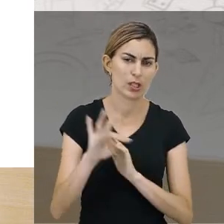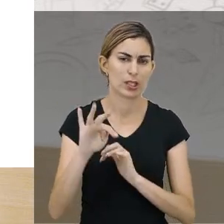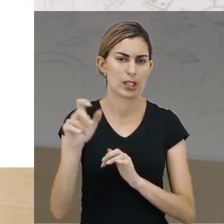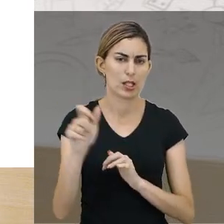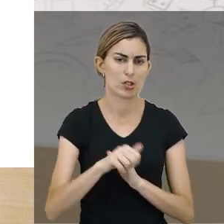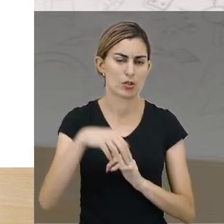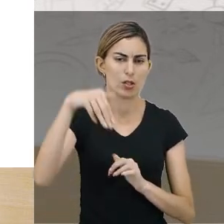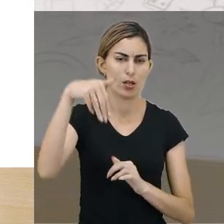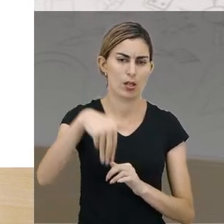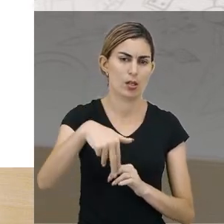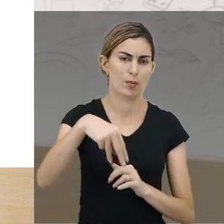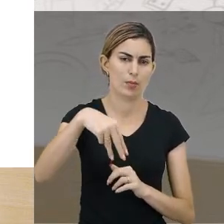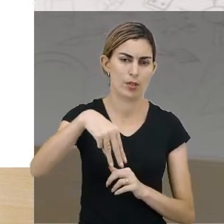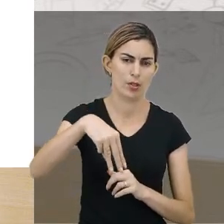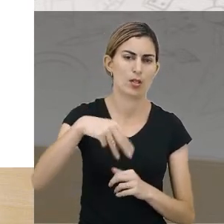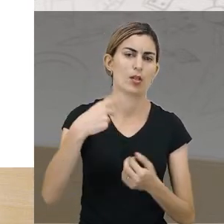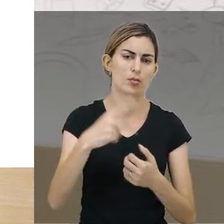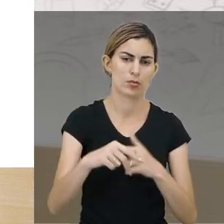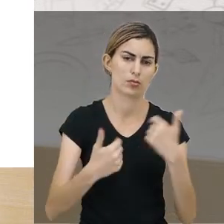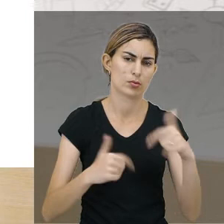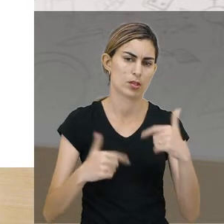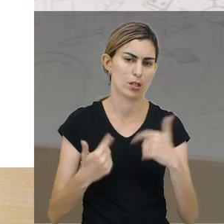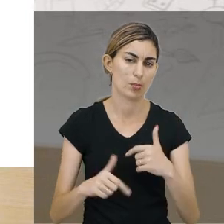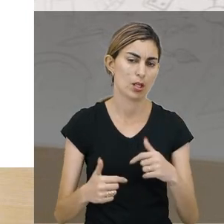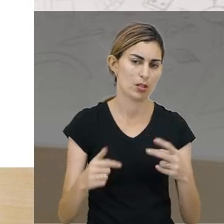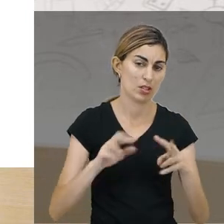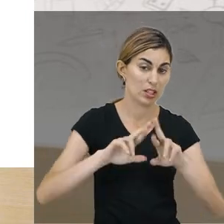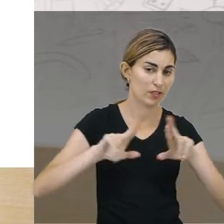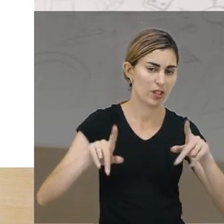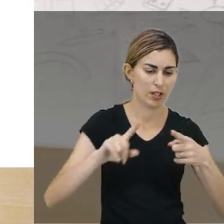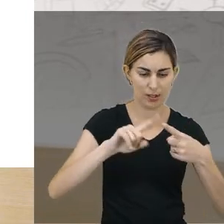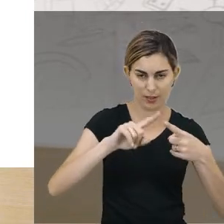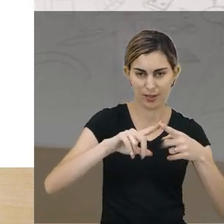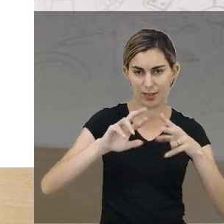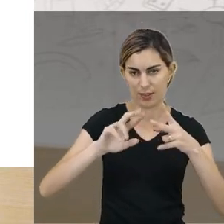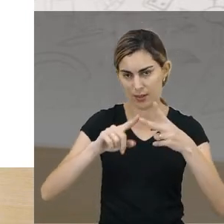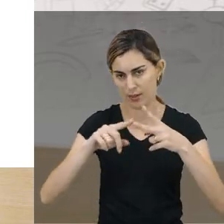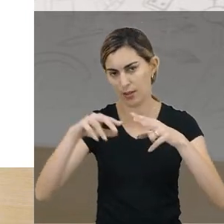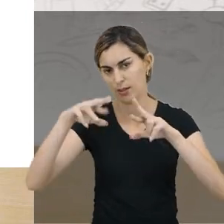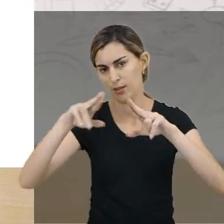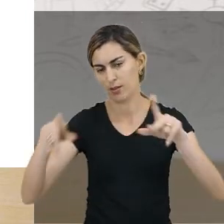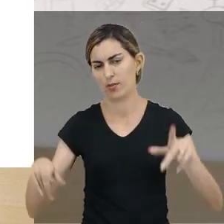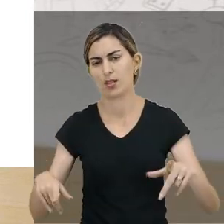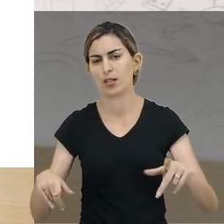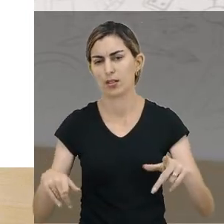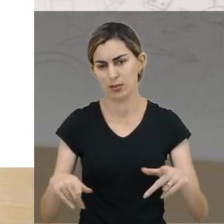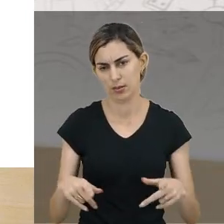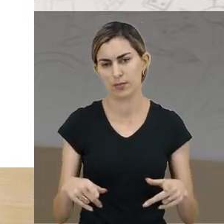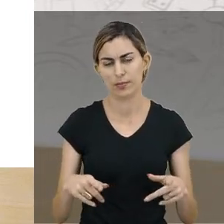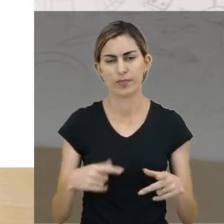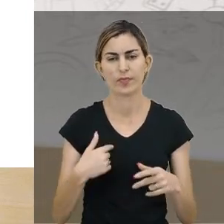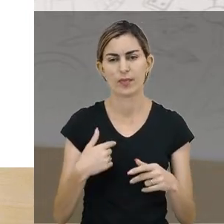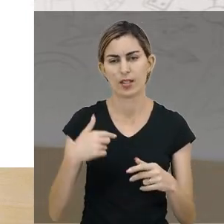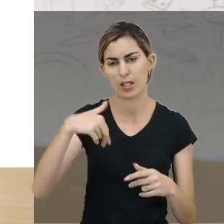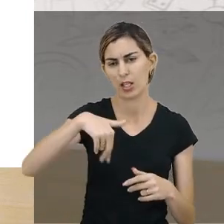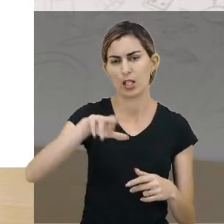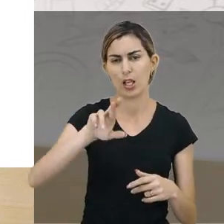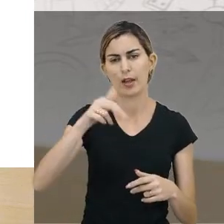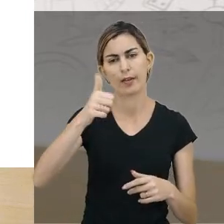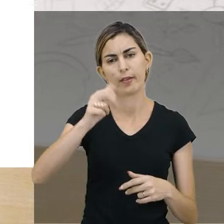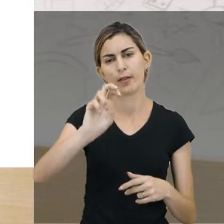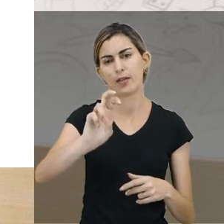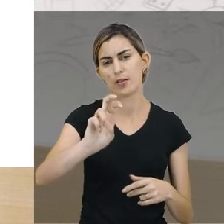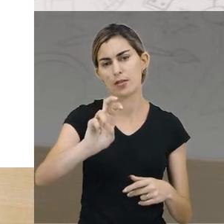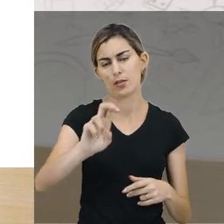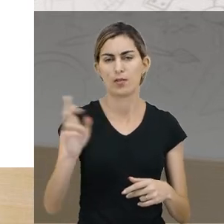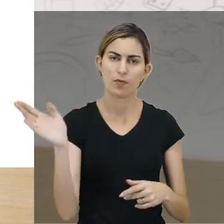taxa de metabolismo para essa atividade que diferencia da primeira, no mesmo quadro 2 do anexo 3 da nossa